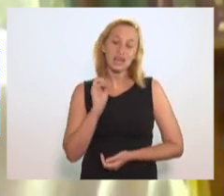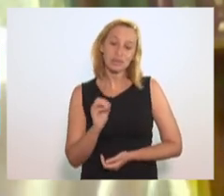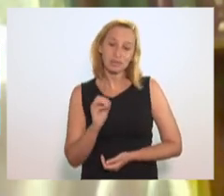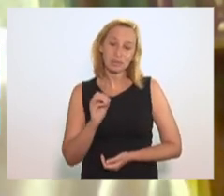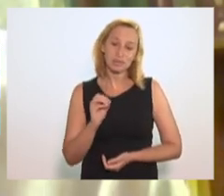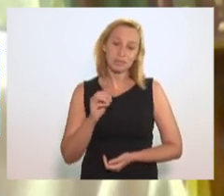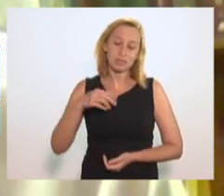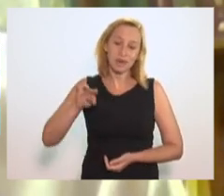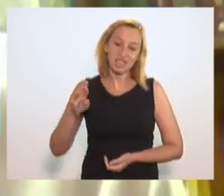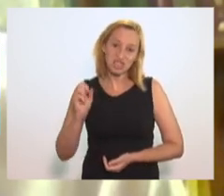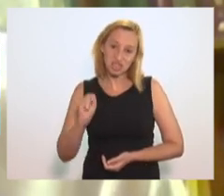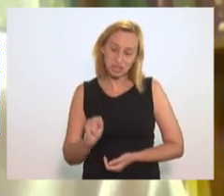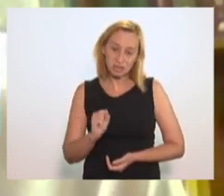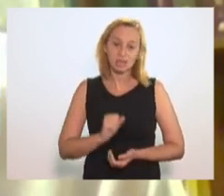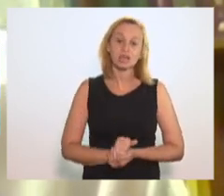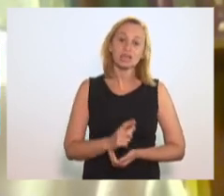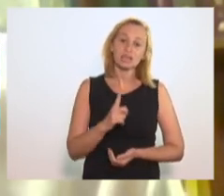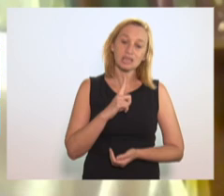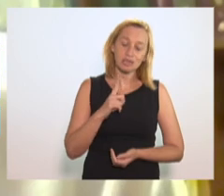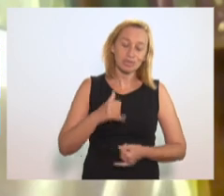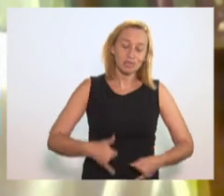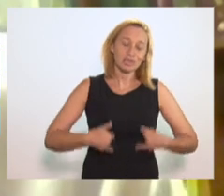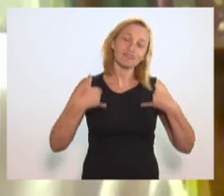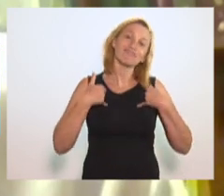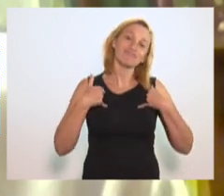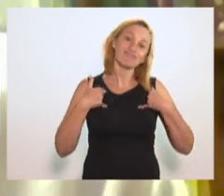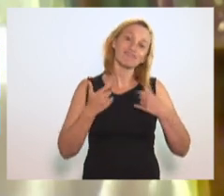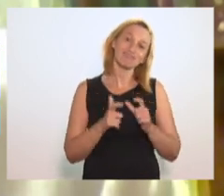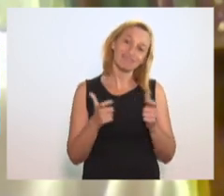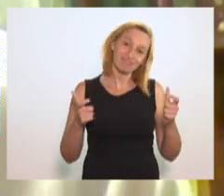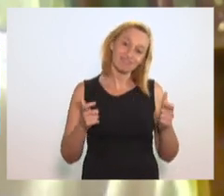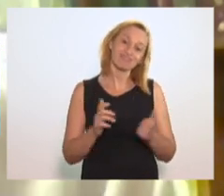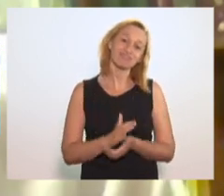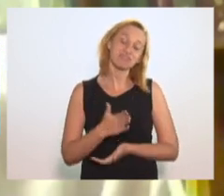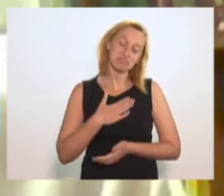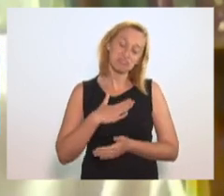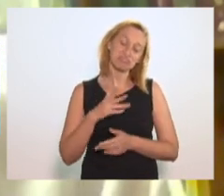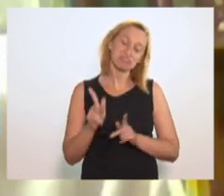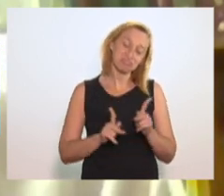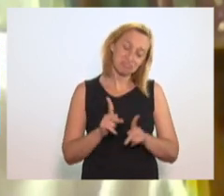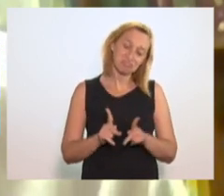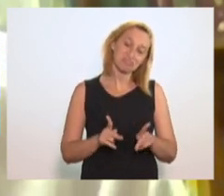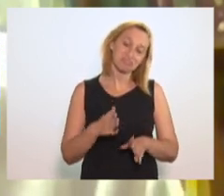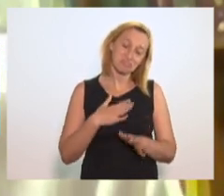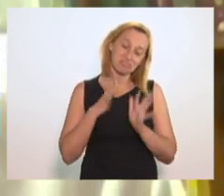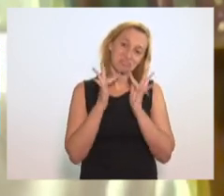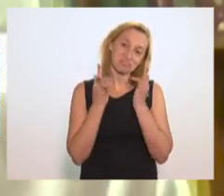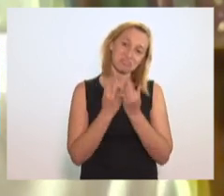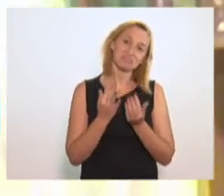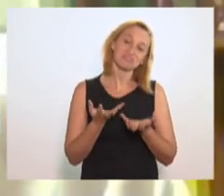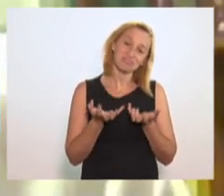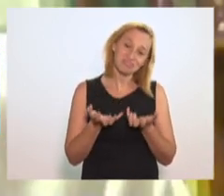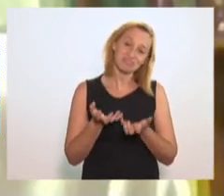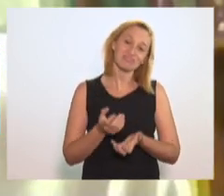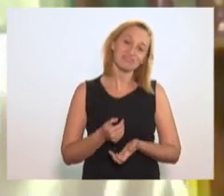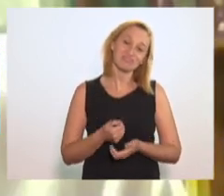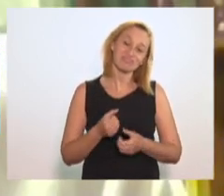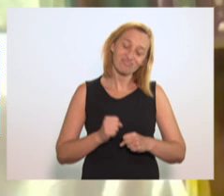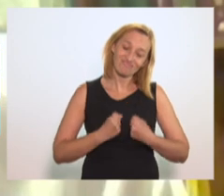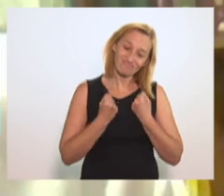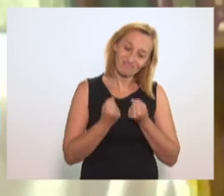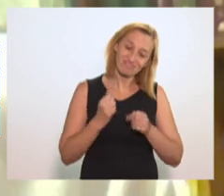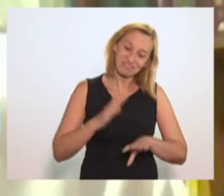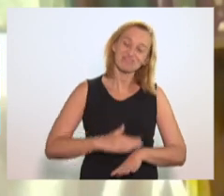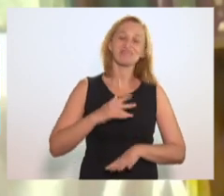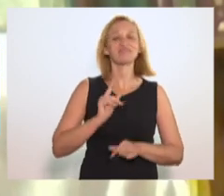eu tenho um orgulho muito grande do meu povo da minha gente e quero muito tentar fazer muito mais